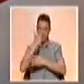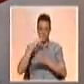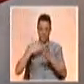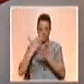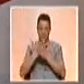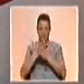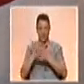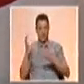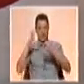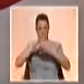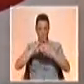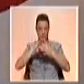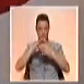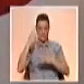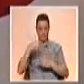mais associados